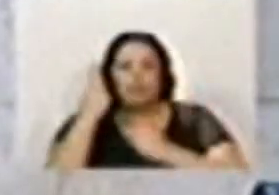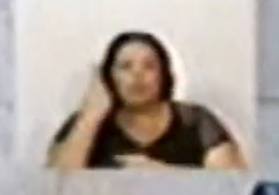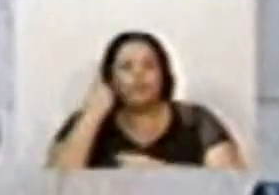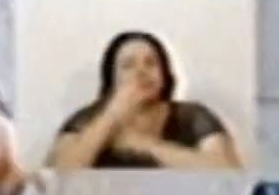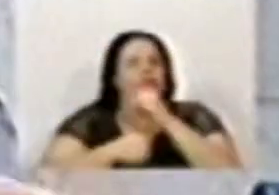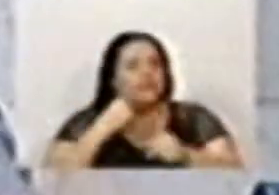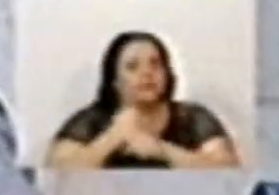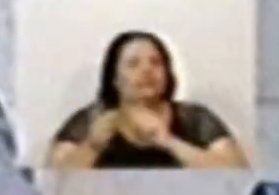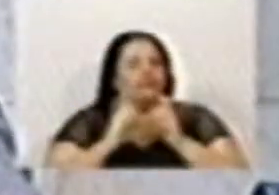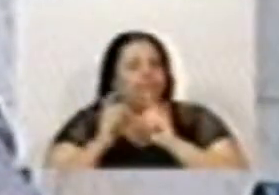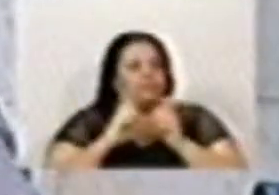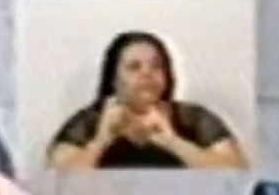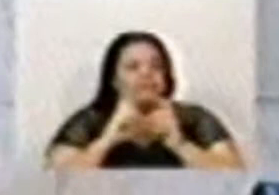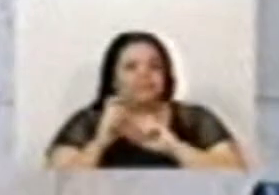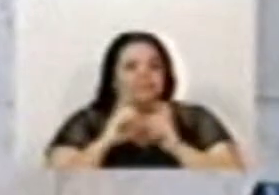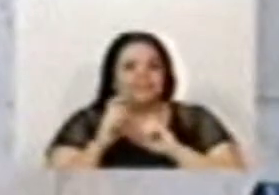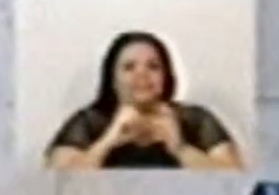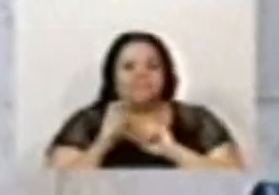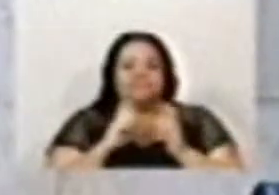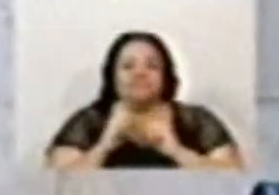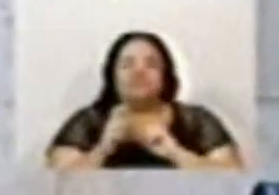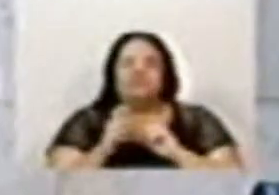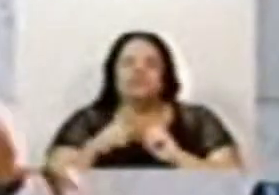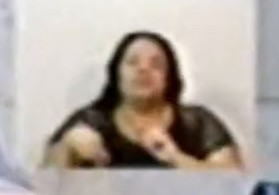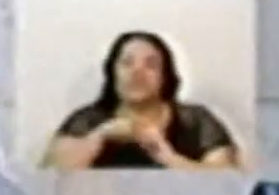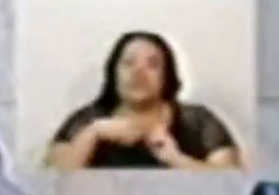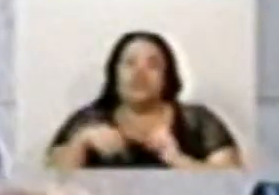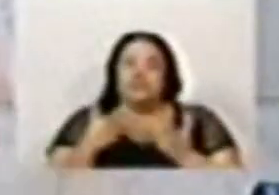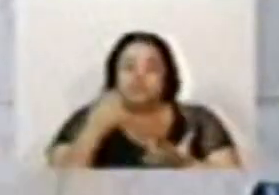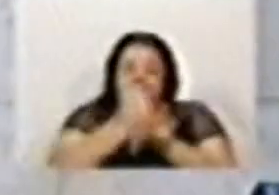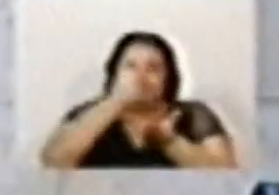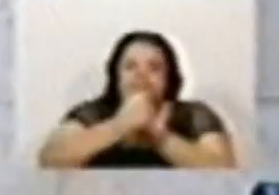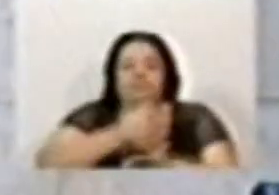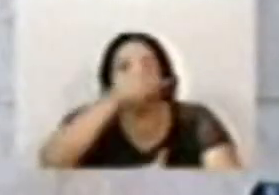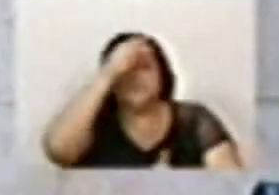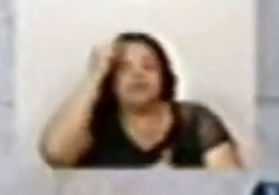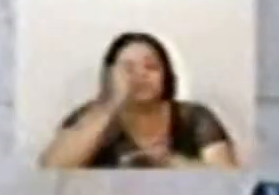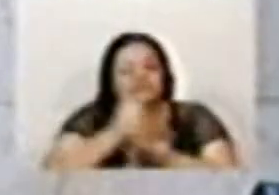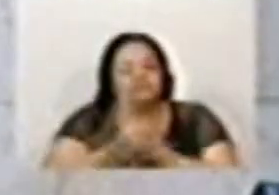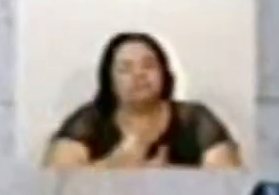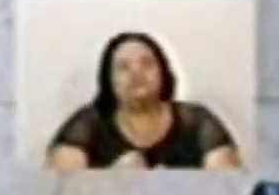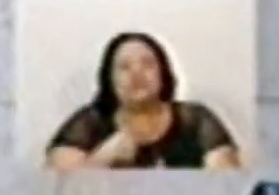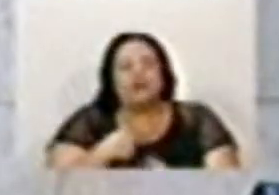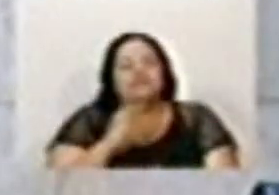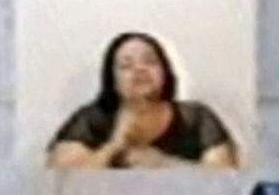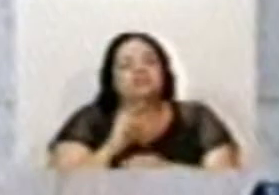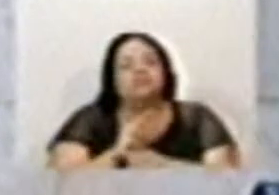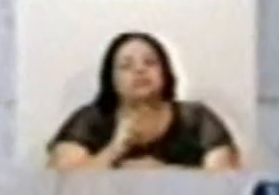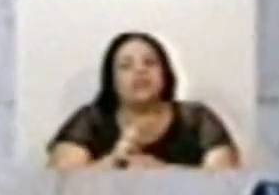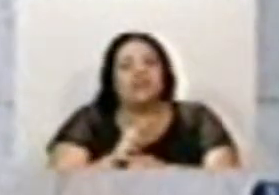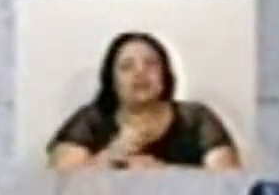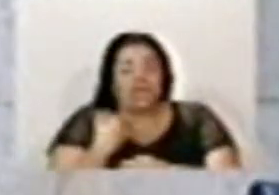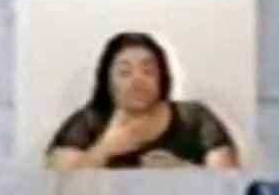ano, mais de um ano, negociando com os órgãos competentes da prefeitura a sanção desse projeto. E